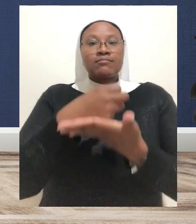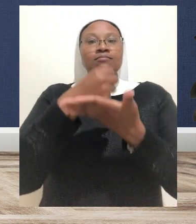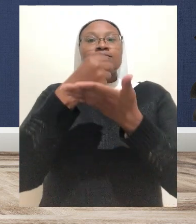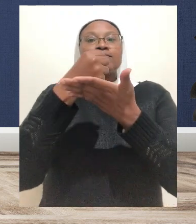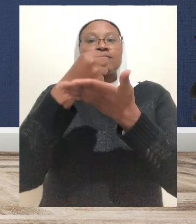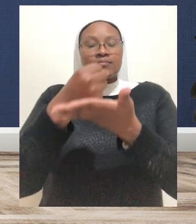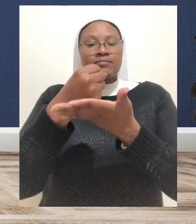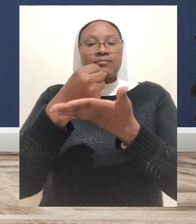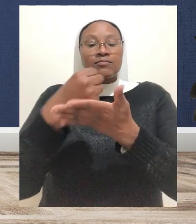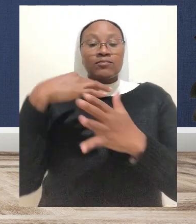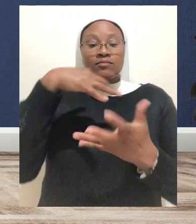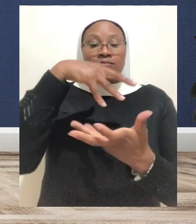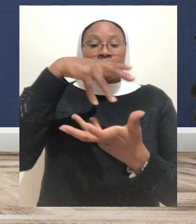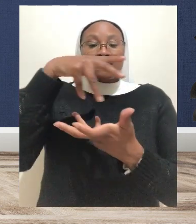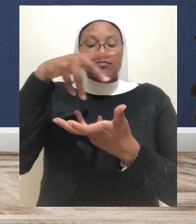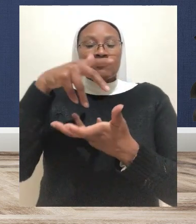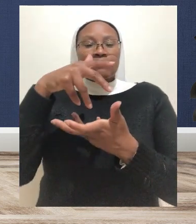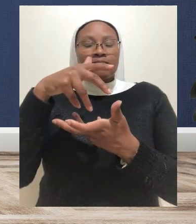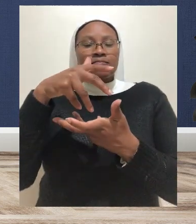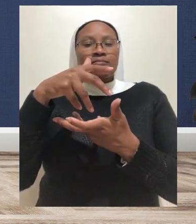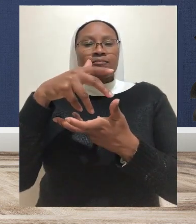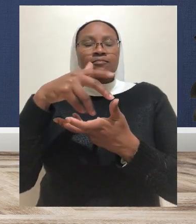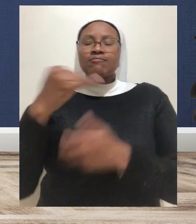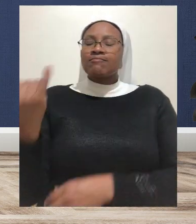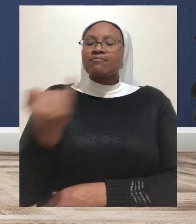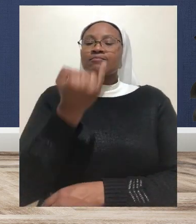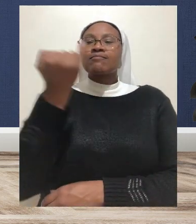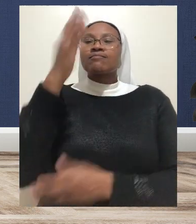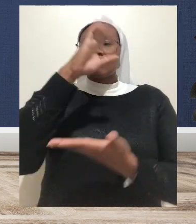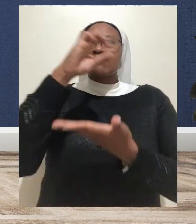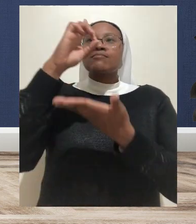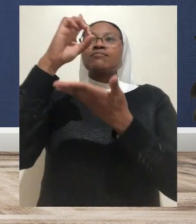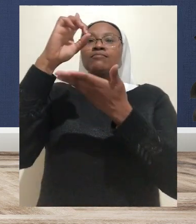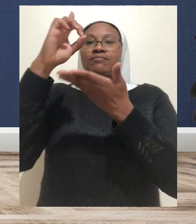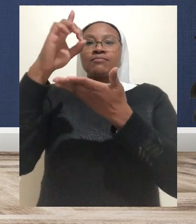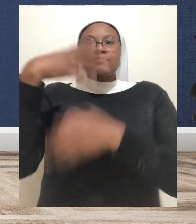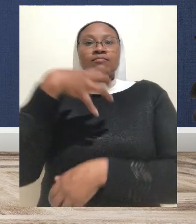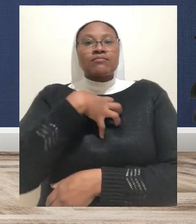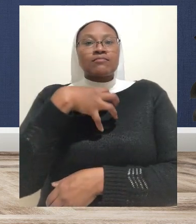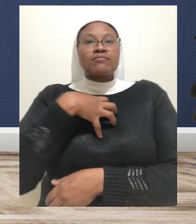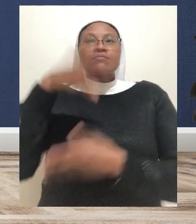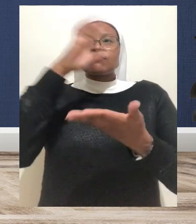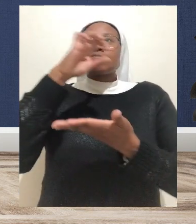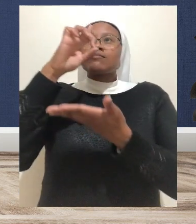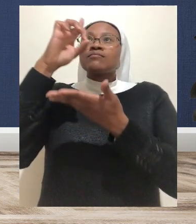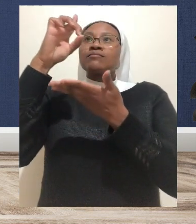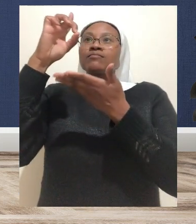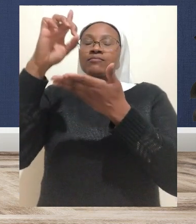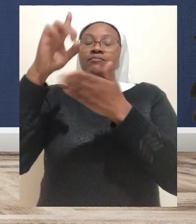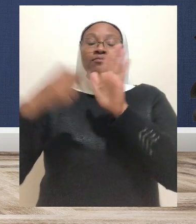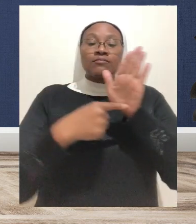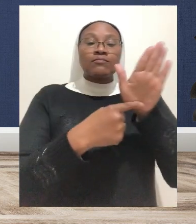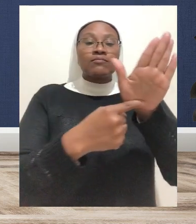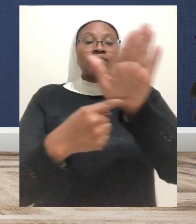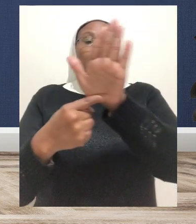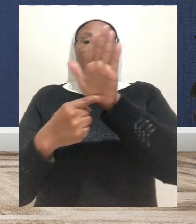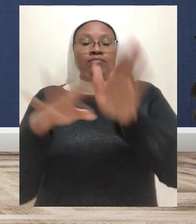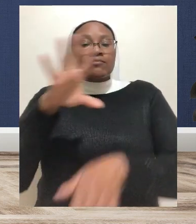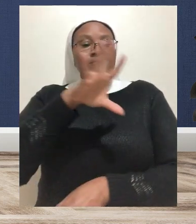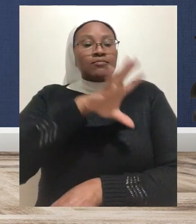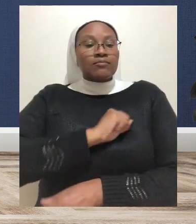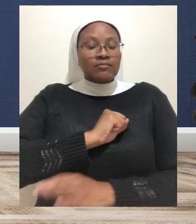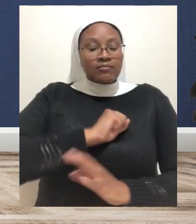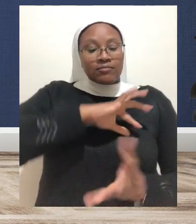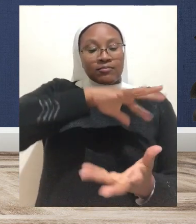e de salvação. O mundo é precioso para Deus. E a maneira que Deus tem de expressar o seu